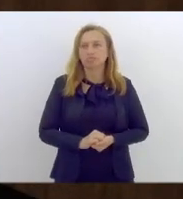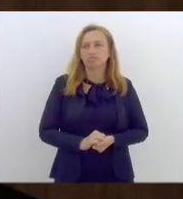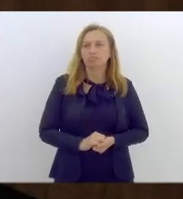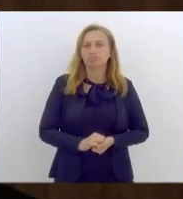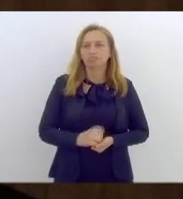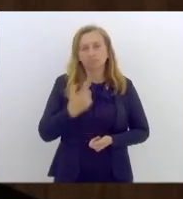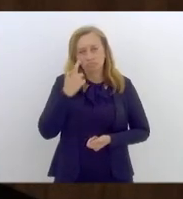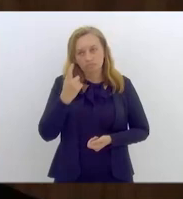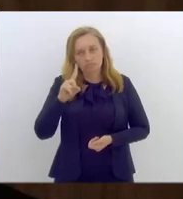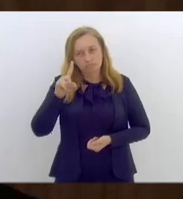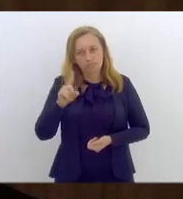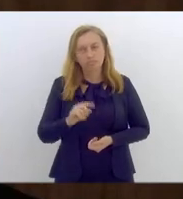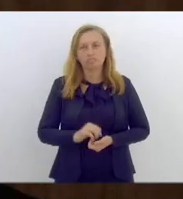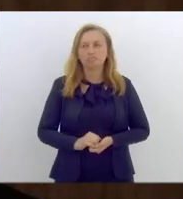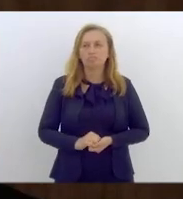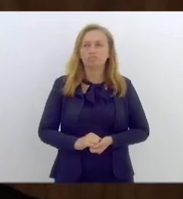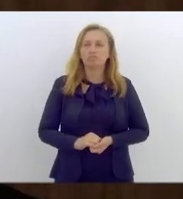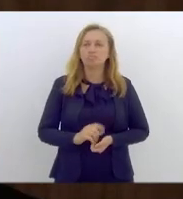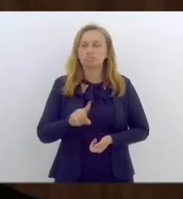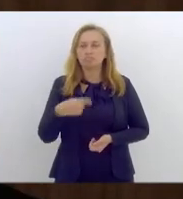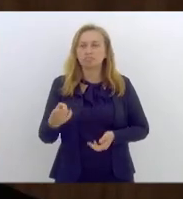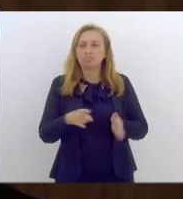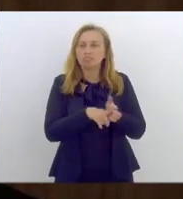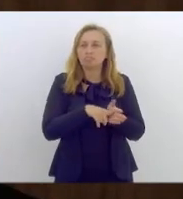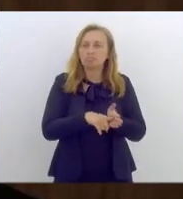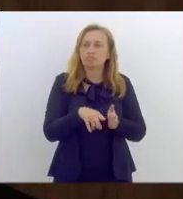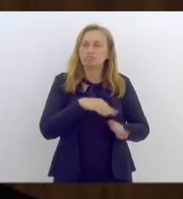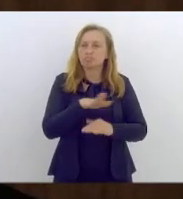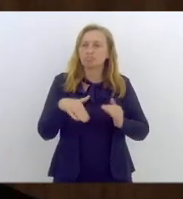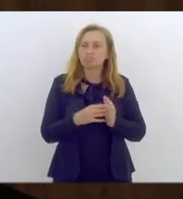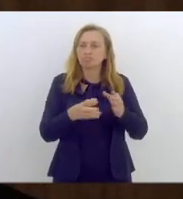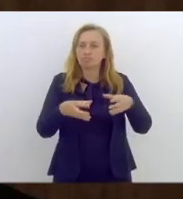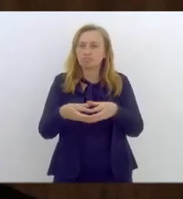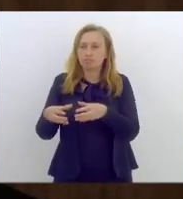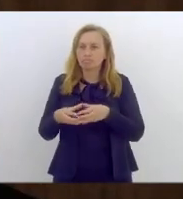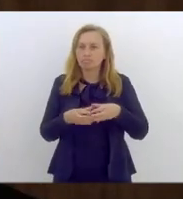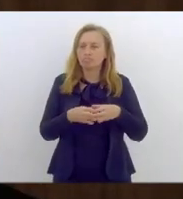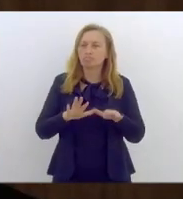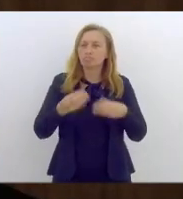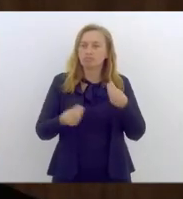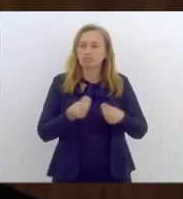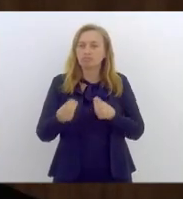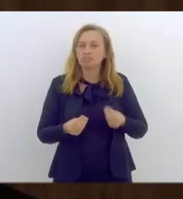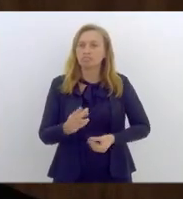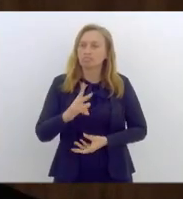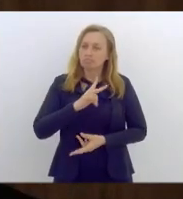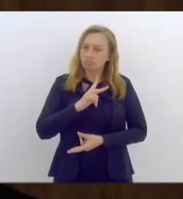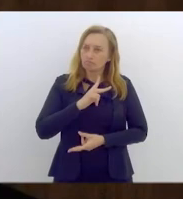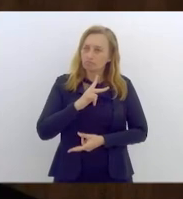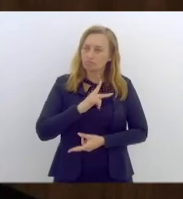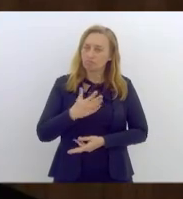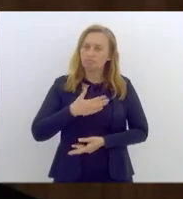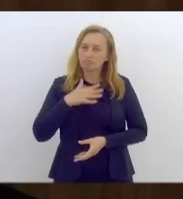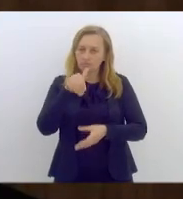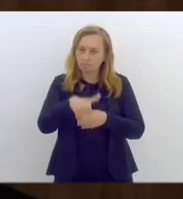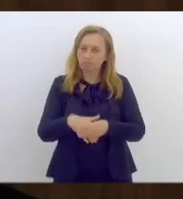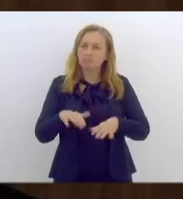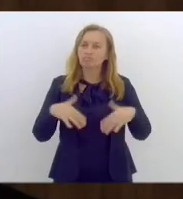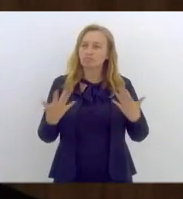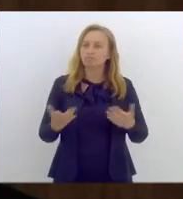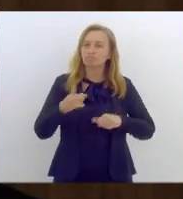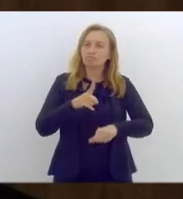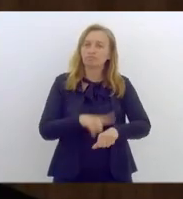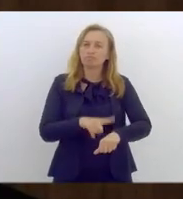definir depois da análise de todas as comissões Como será individualmente o meu voto enquanto parlamentar Então nesse momento